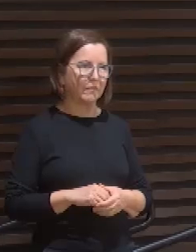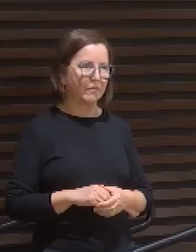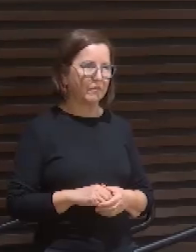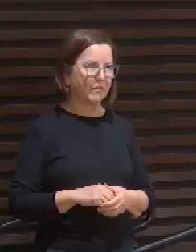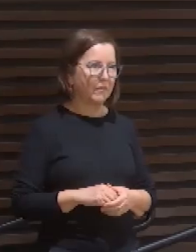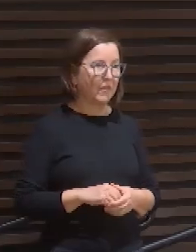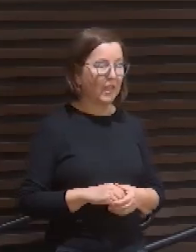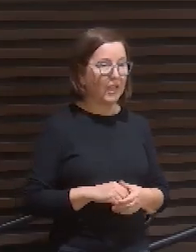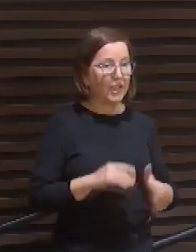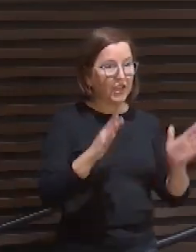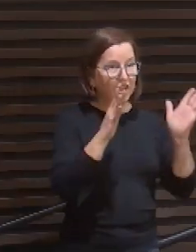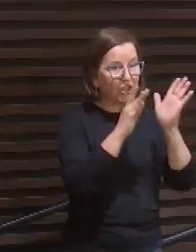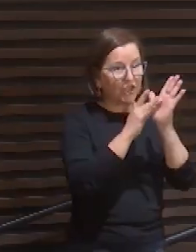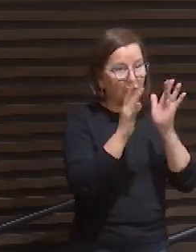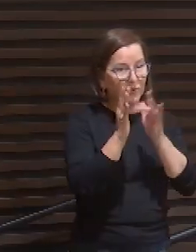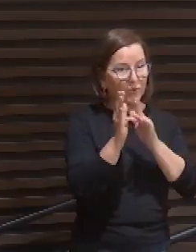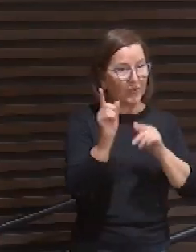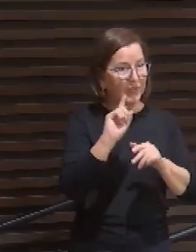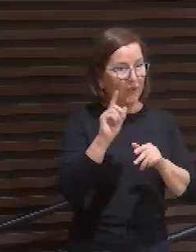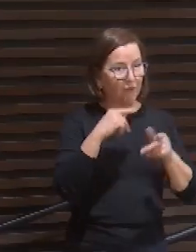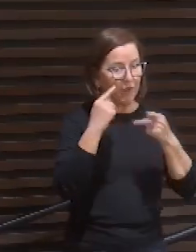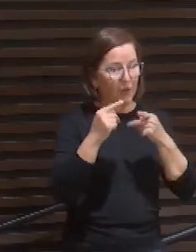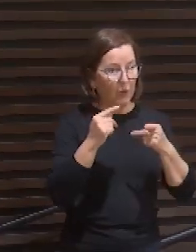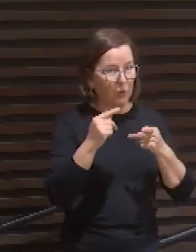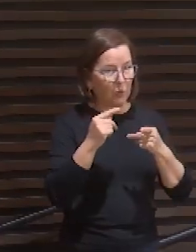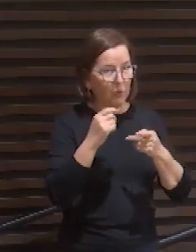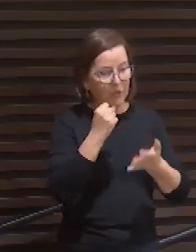Ele não disse em favor de todos,